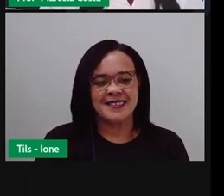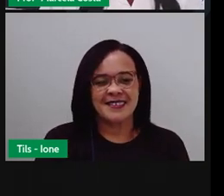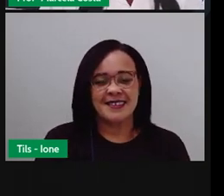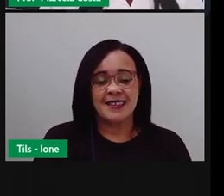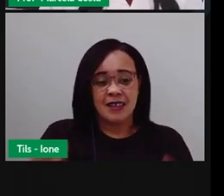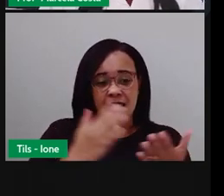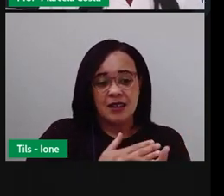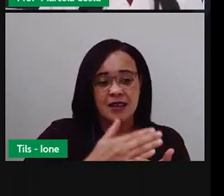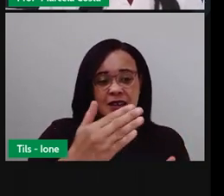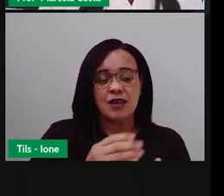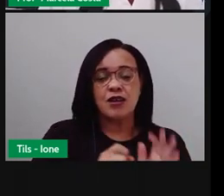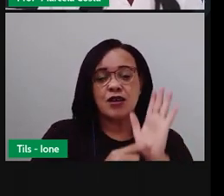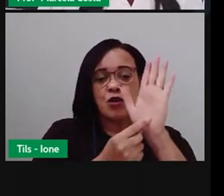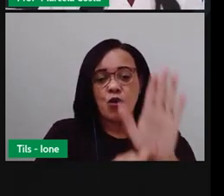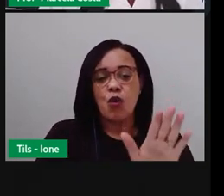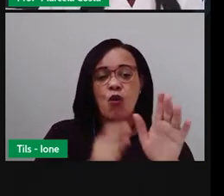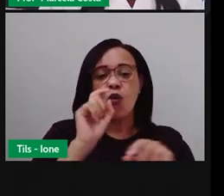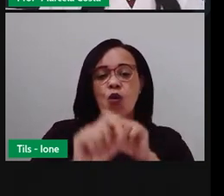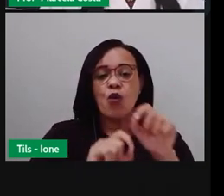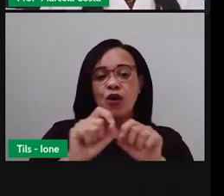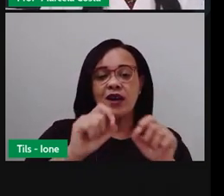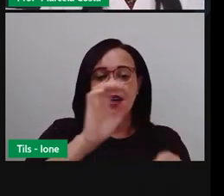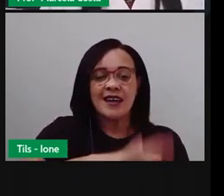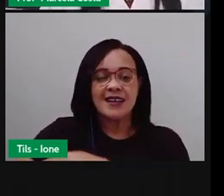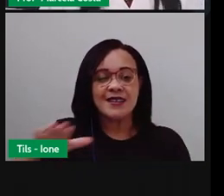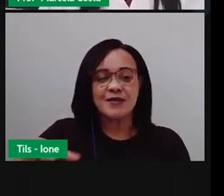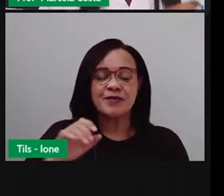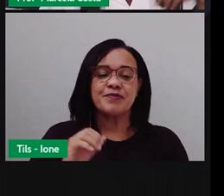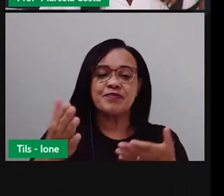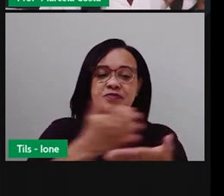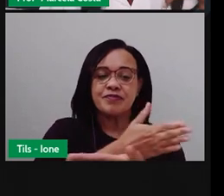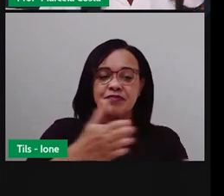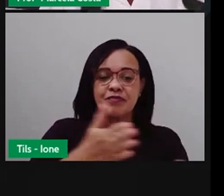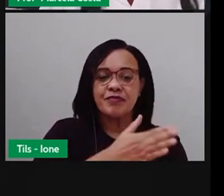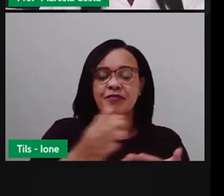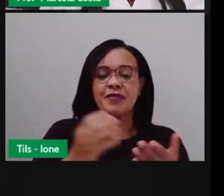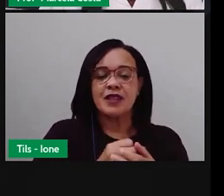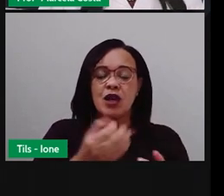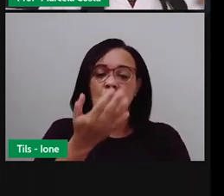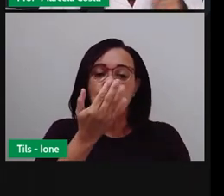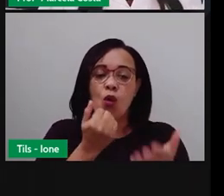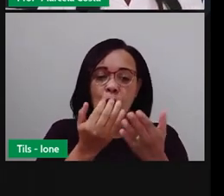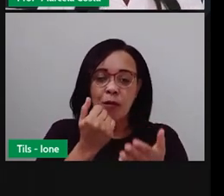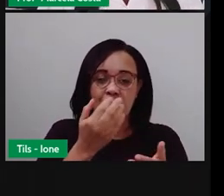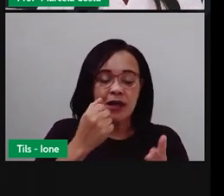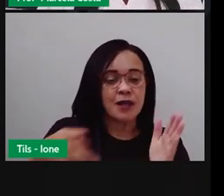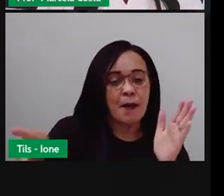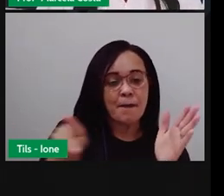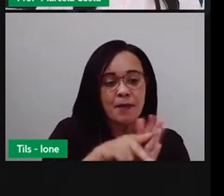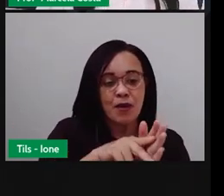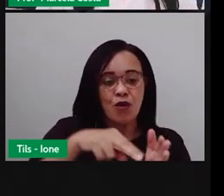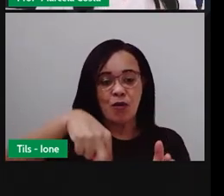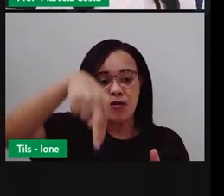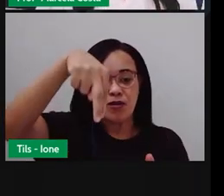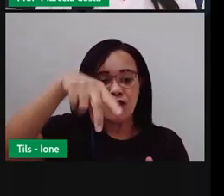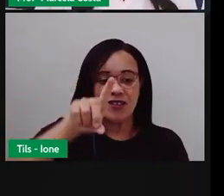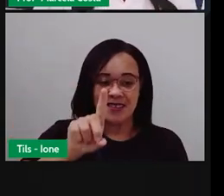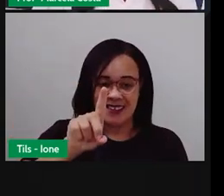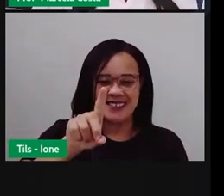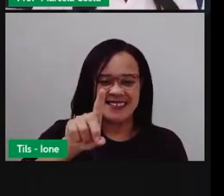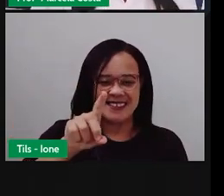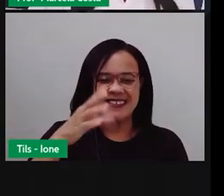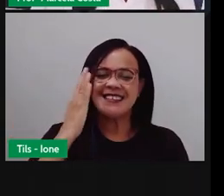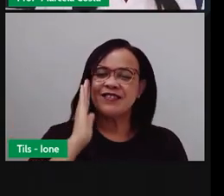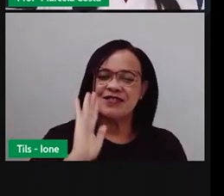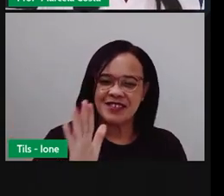Vamos começar a mostrar aqui, crianças, algumas das comidas típicas da região Nordeste. A gente já